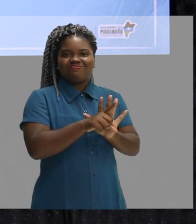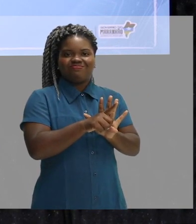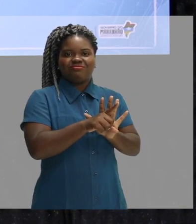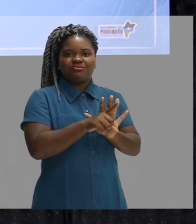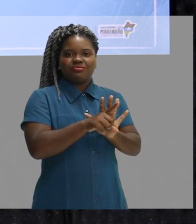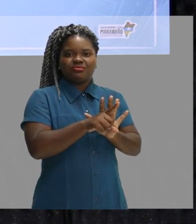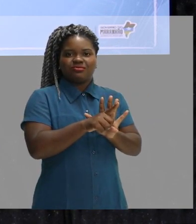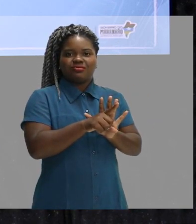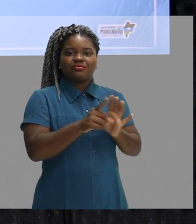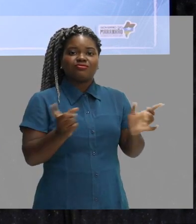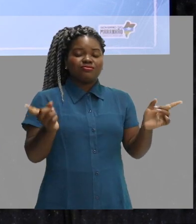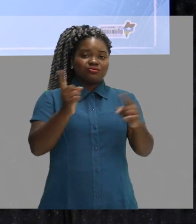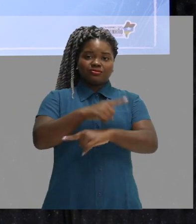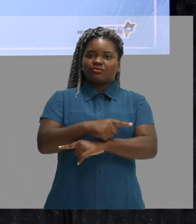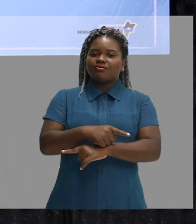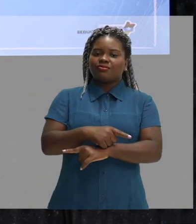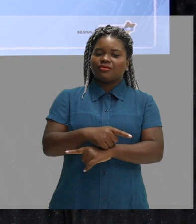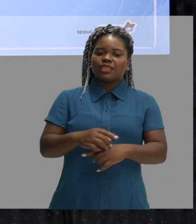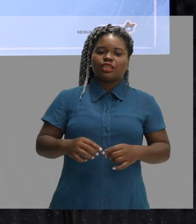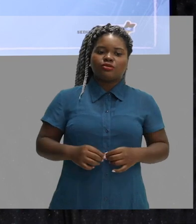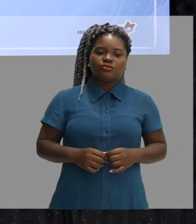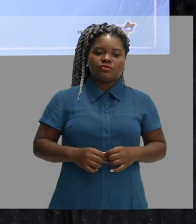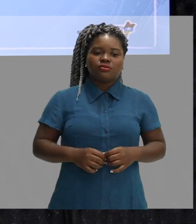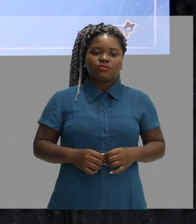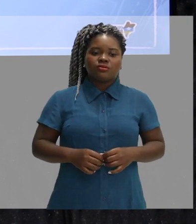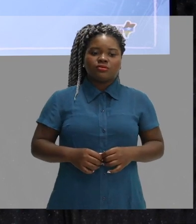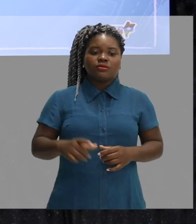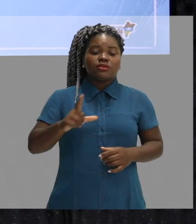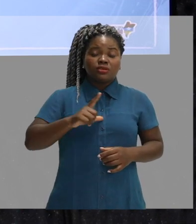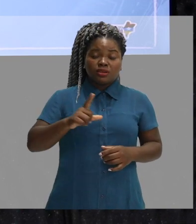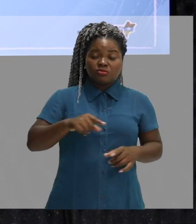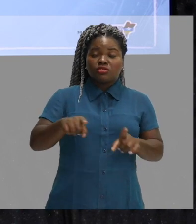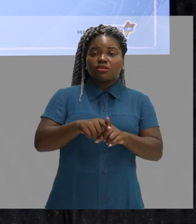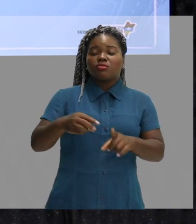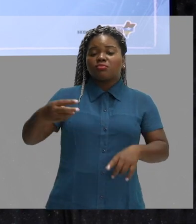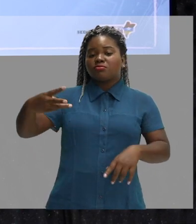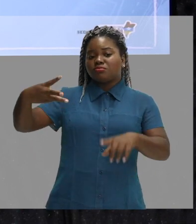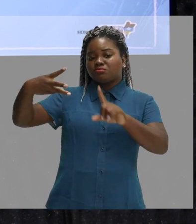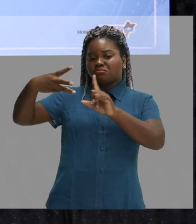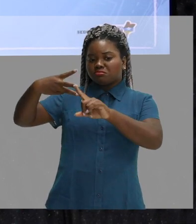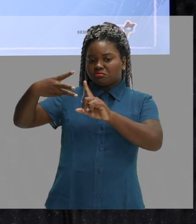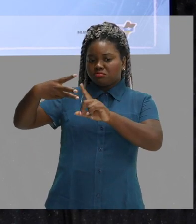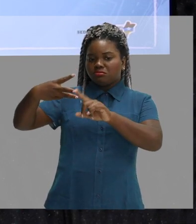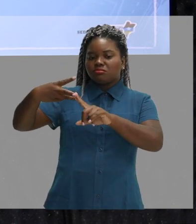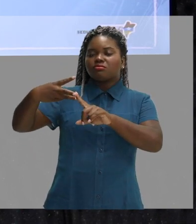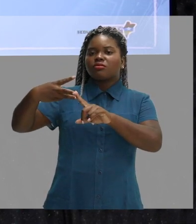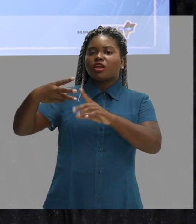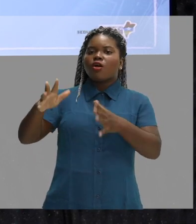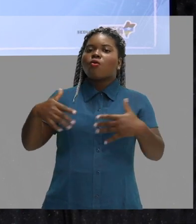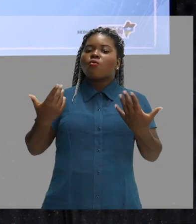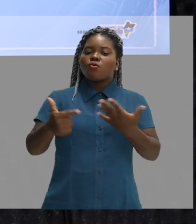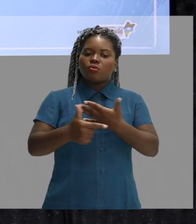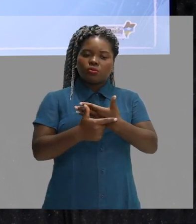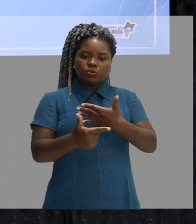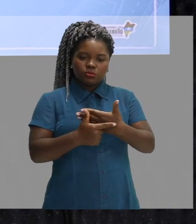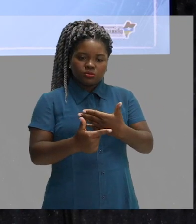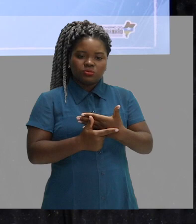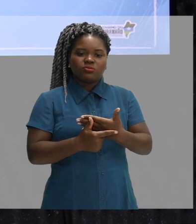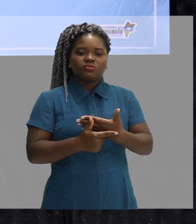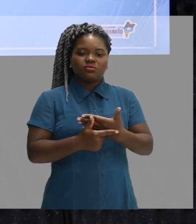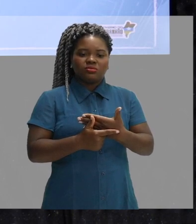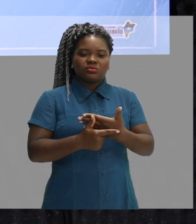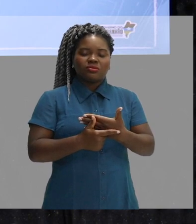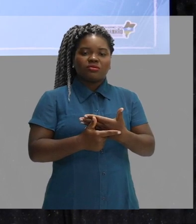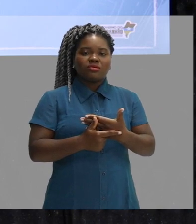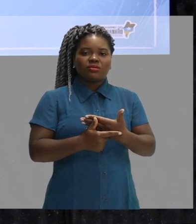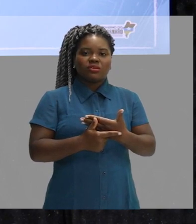acima do rei, na visão de Montesquieu. E aí aqui a gente tem o legislativo também. Qual a função do legislativo?